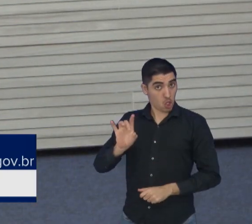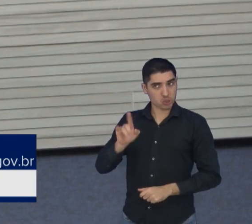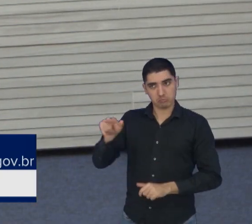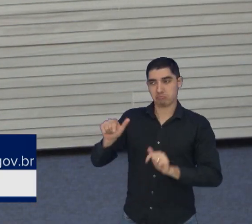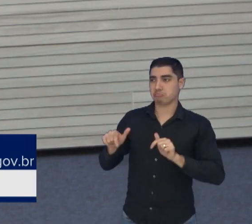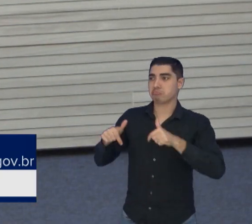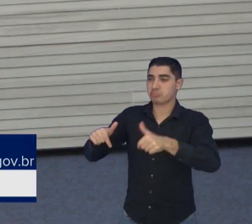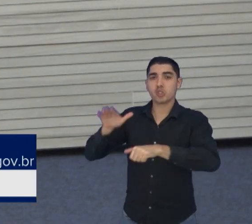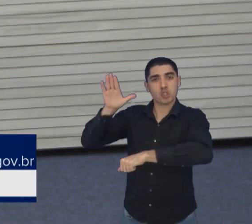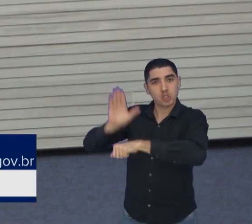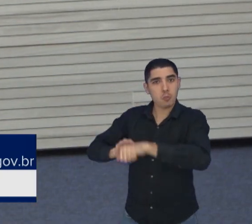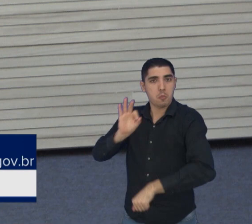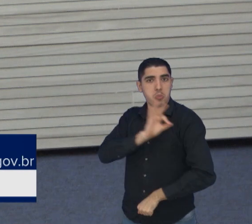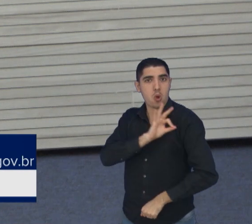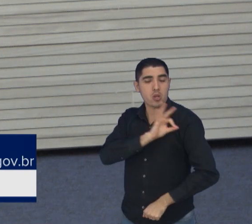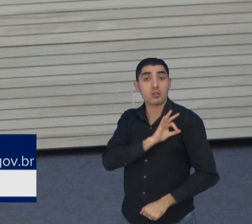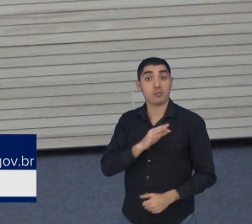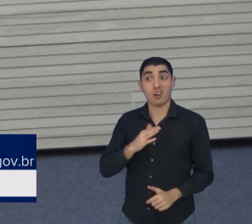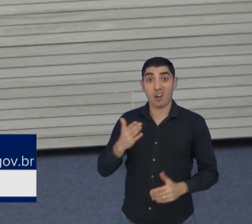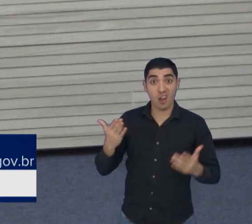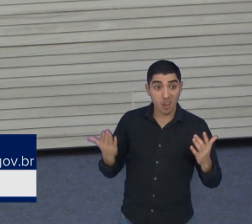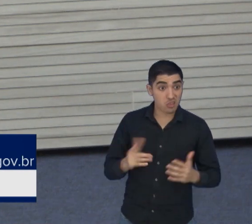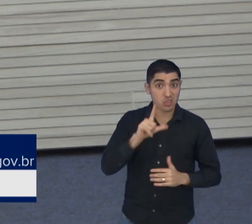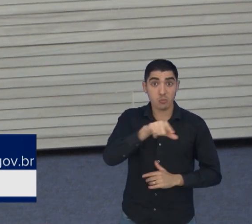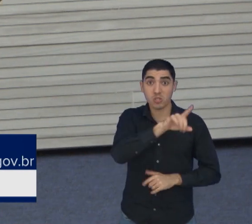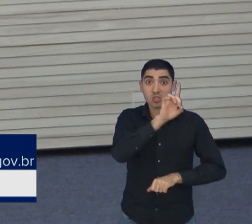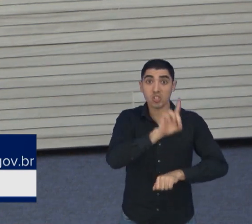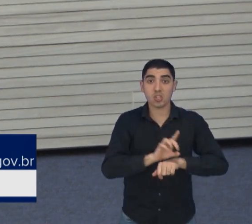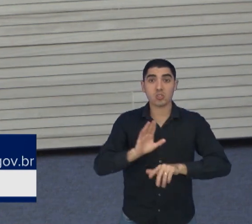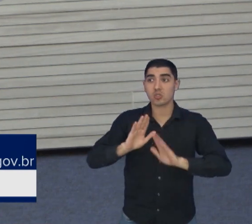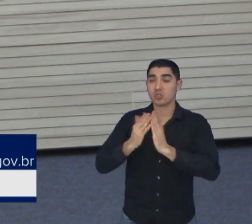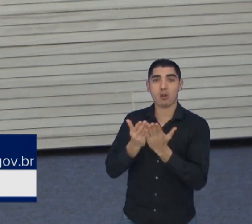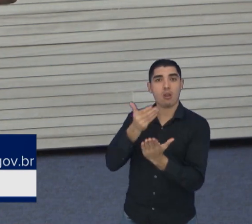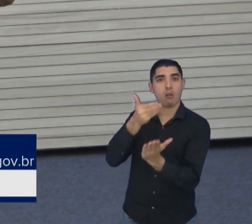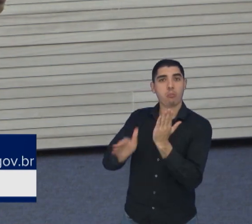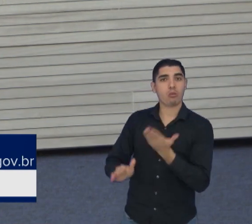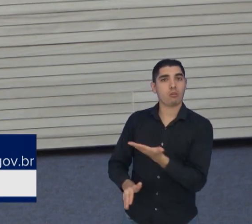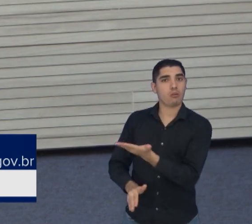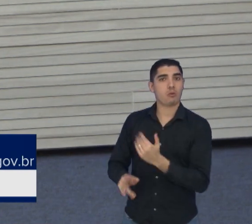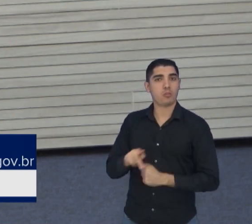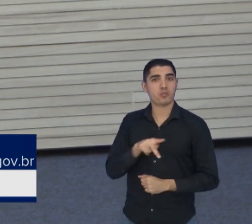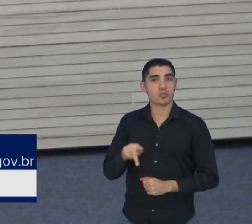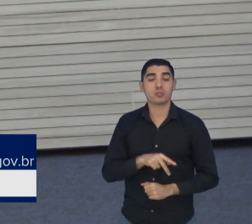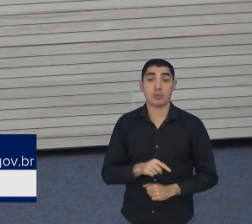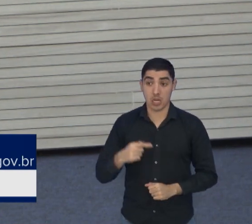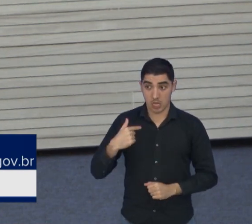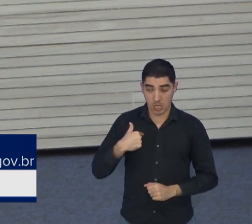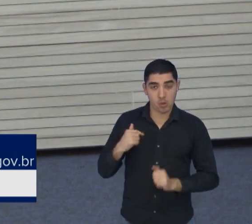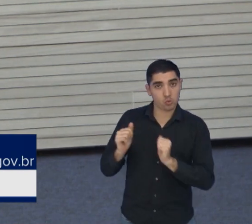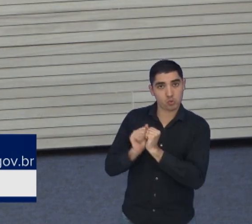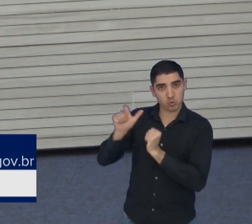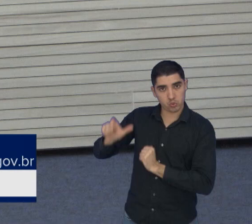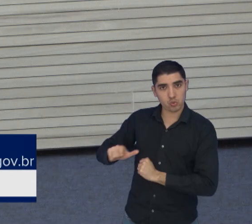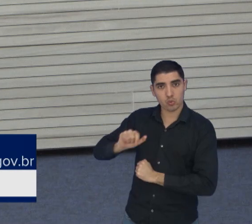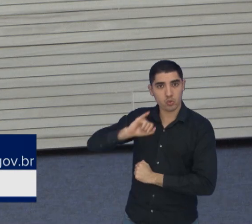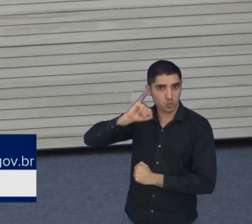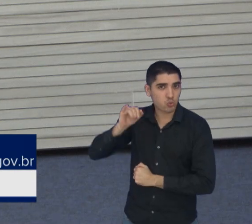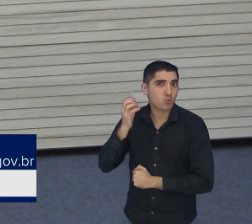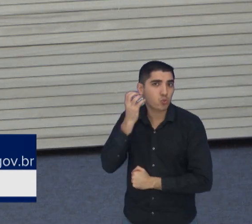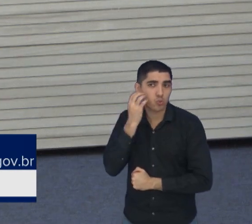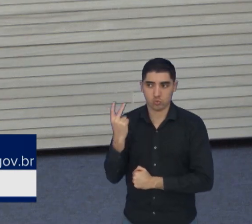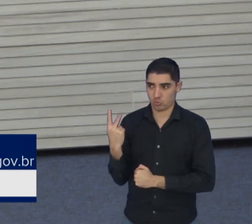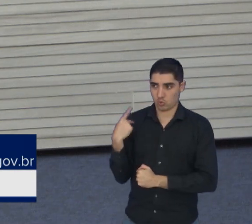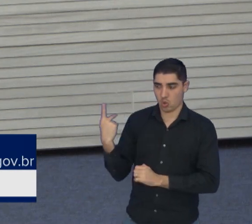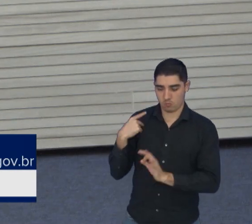ele foi exonerado da educação. Então, está aqui, vou passar, eu, a vereadora Juliana Fraga, fizemos